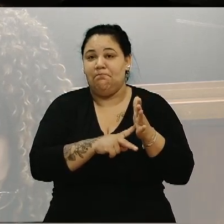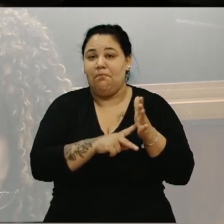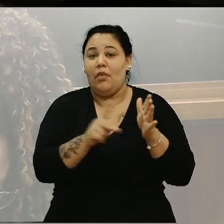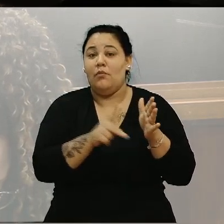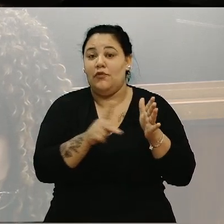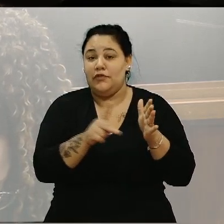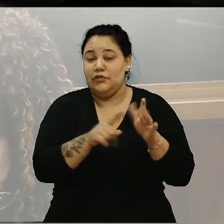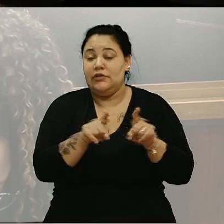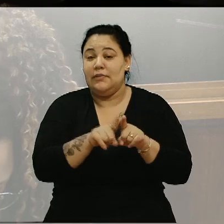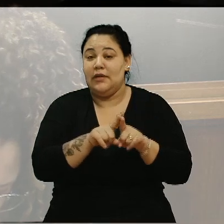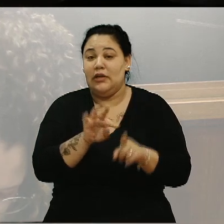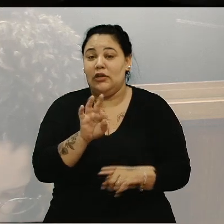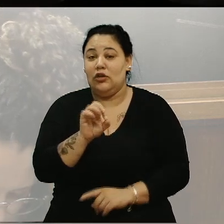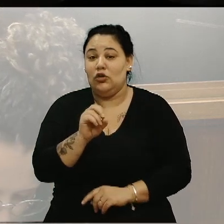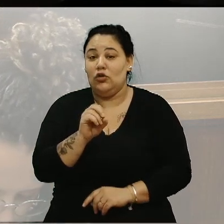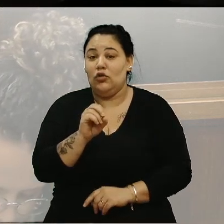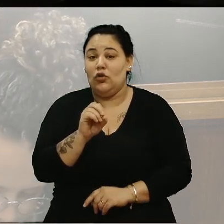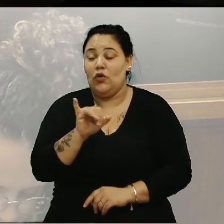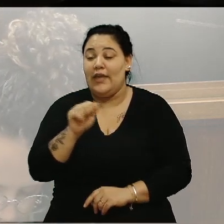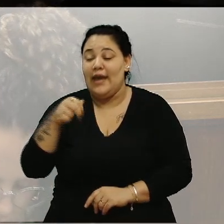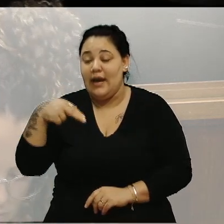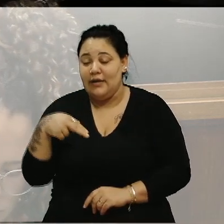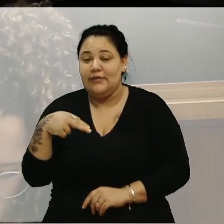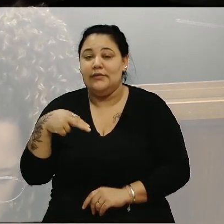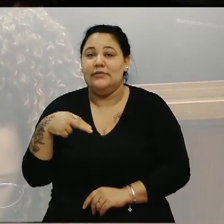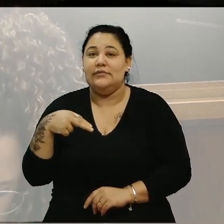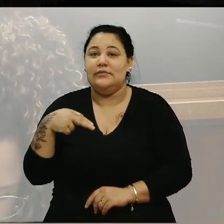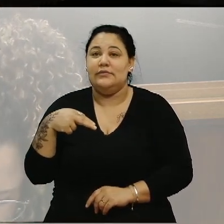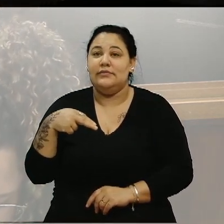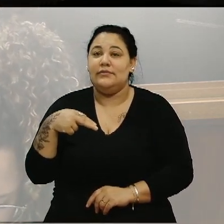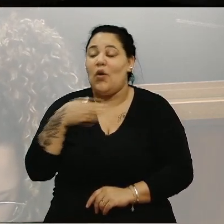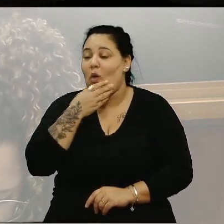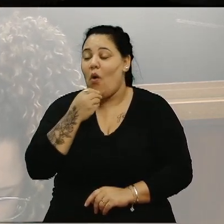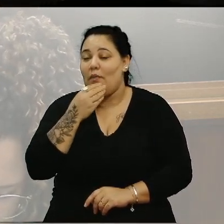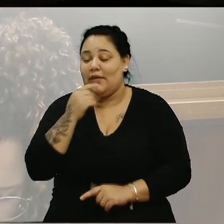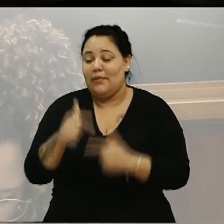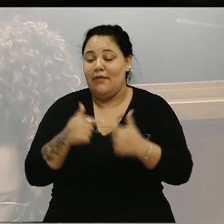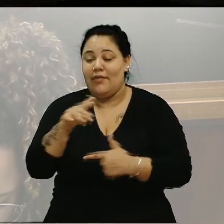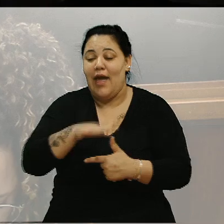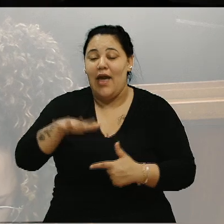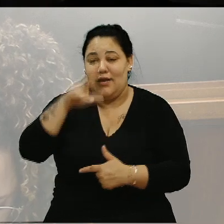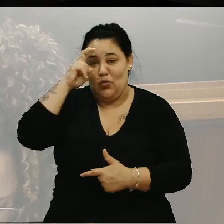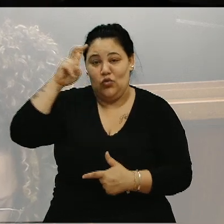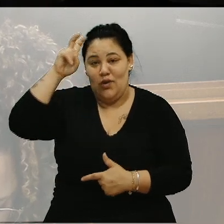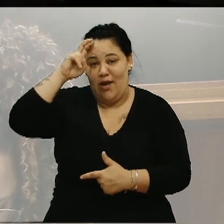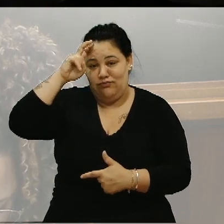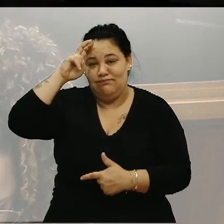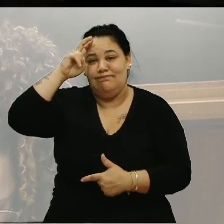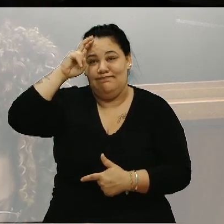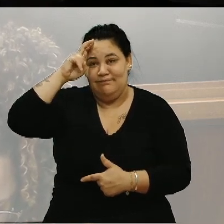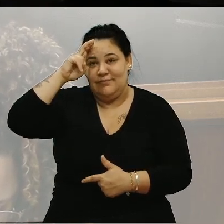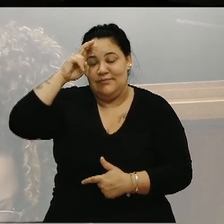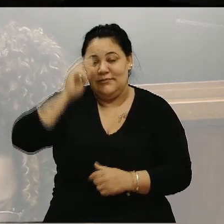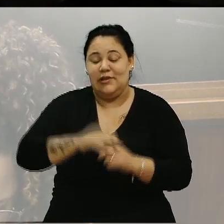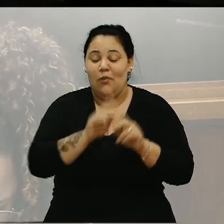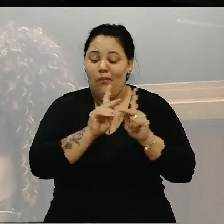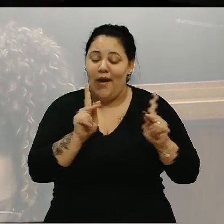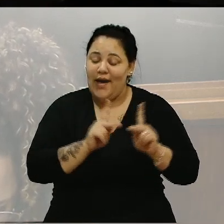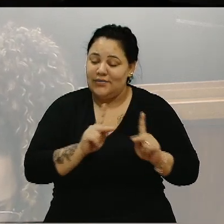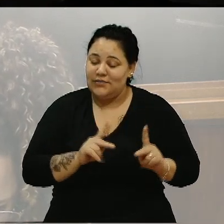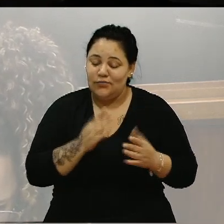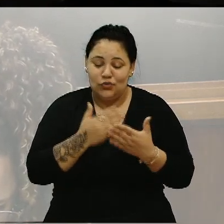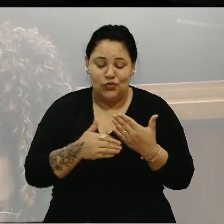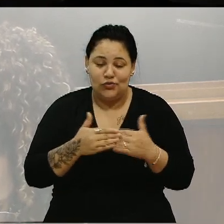Professores, e o Troian, produtor cultural. Né? Paz e bem para eles e coragem, né, para os familiares